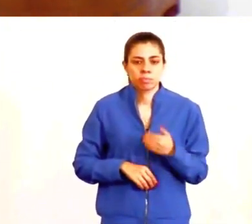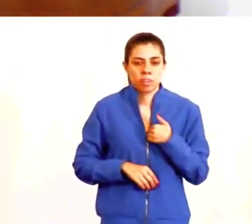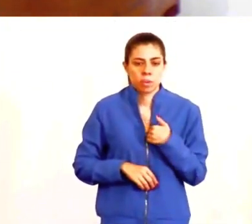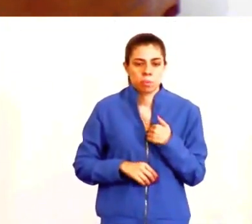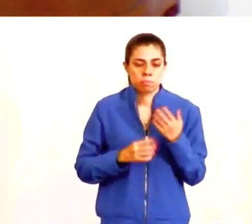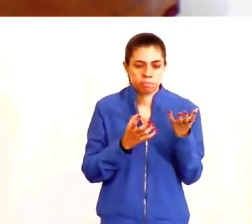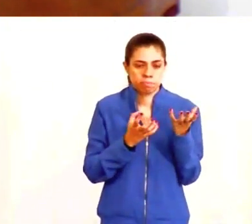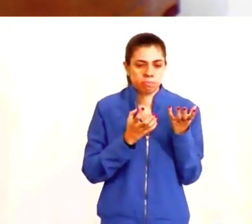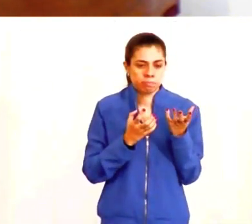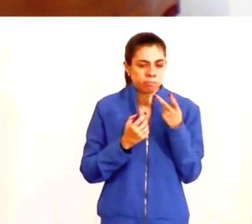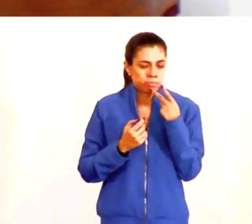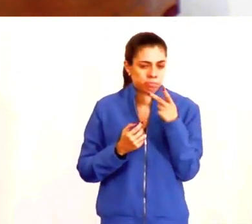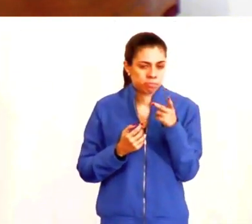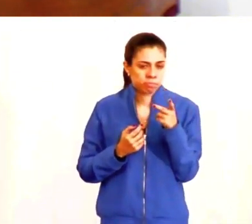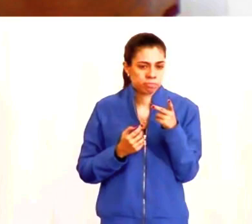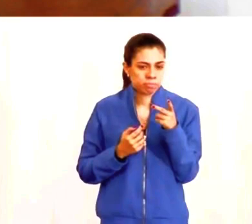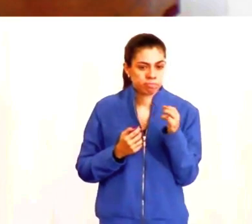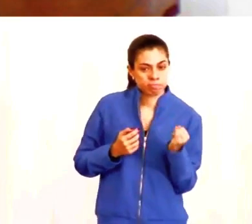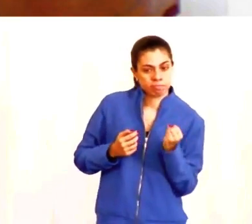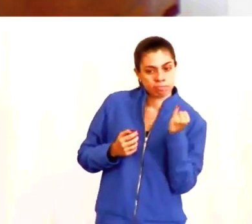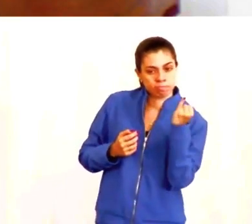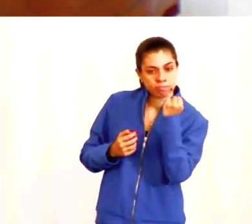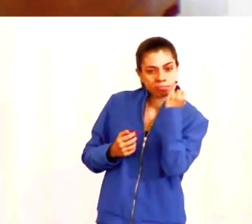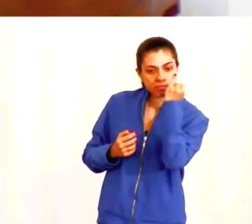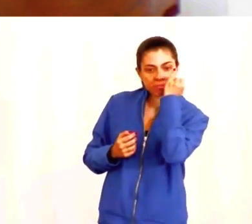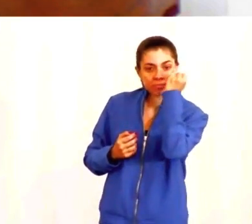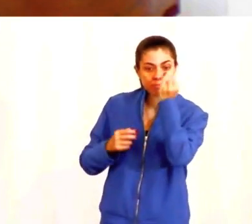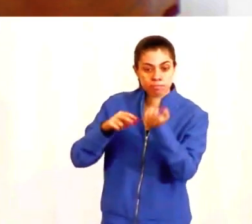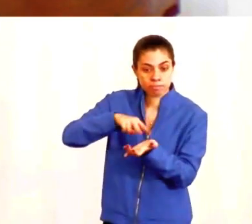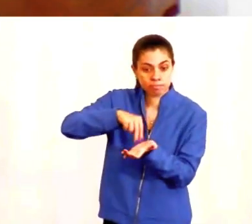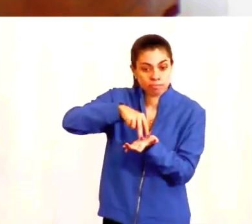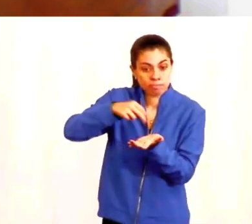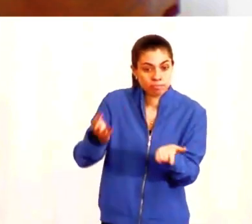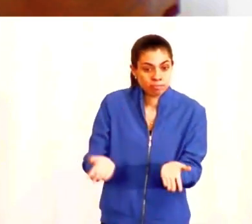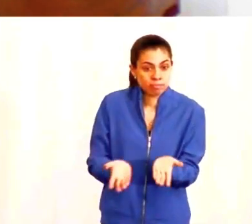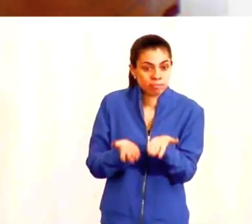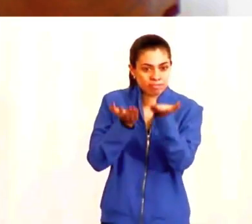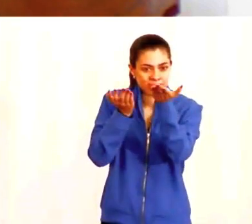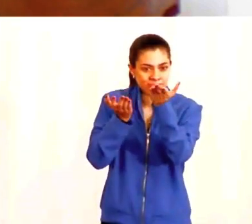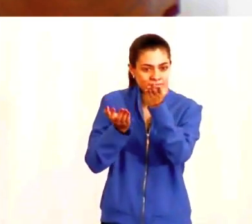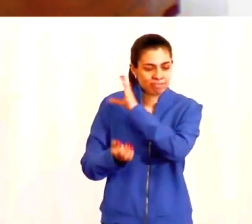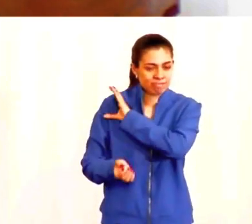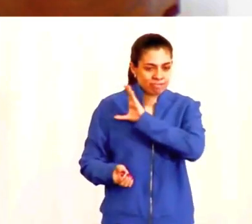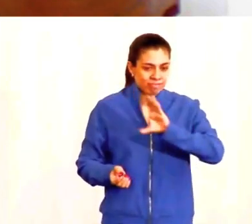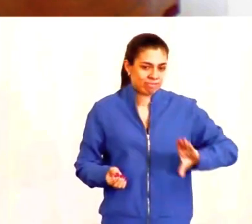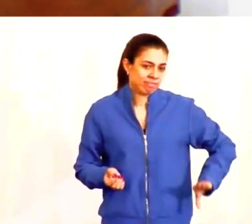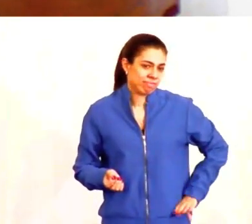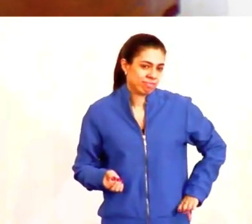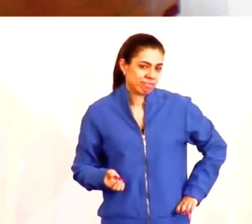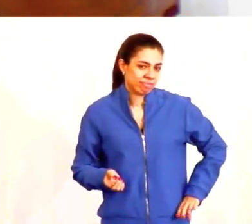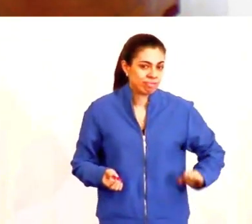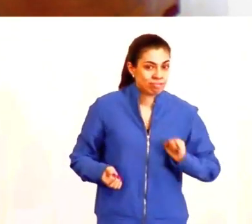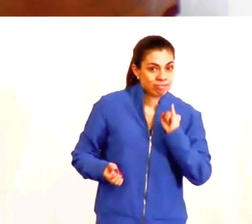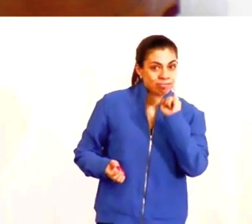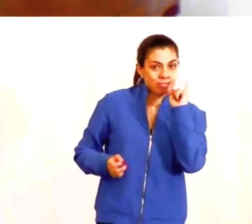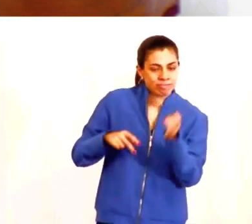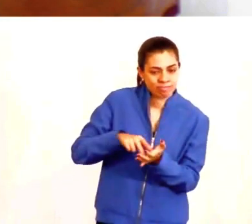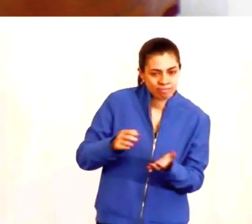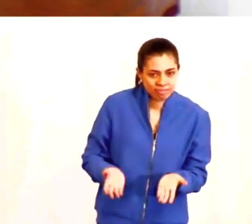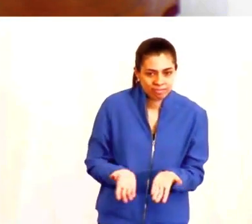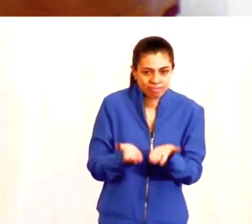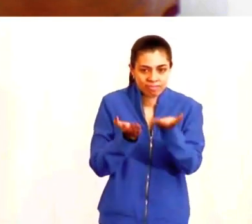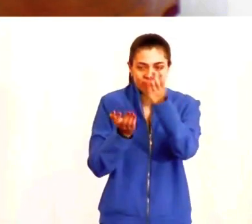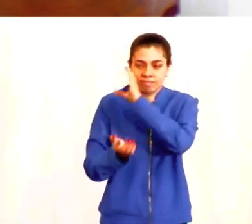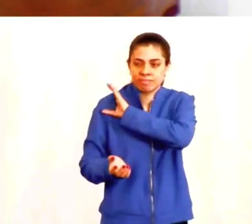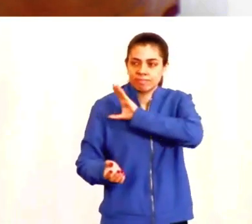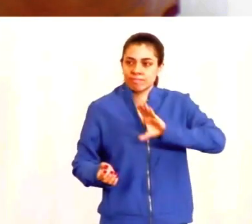falar nessa manhã, meus irmãos, sobre a importância da ressurreição de Cristo, a importância da ressurreição de Cristo